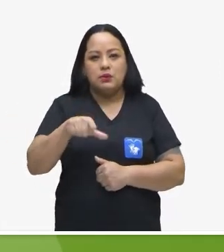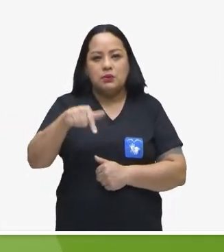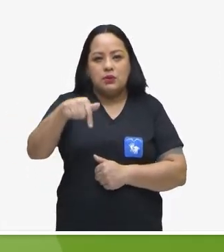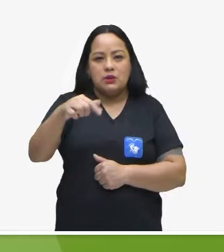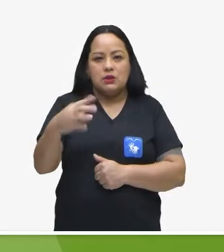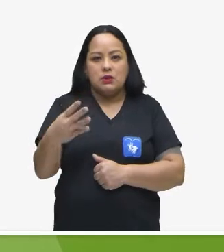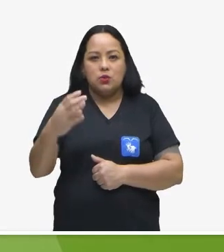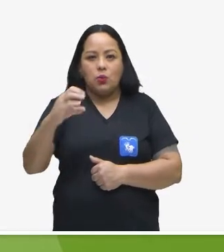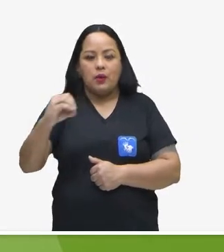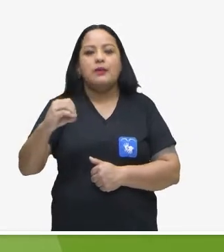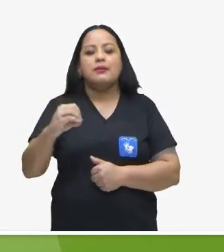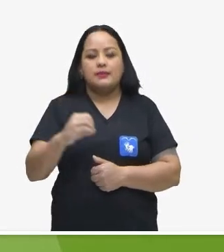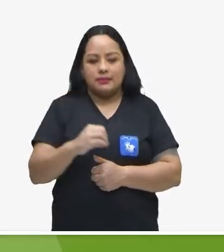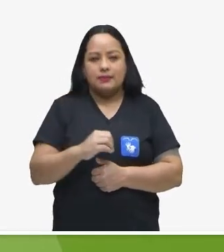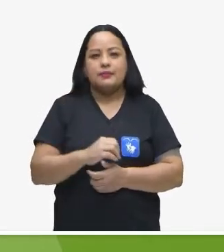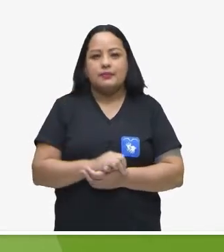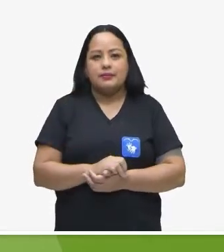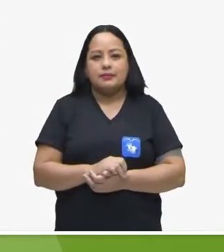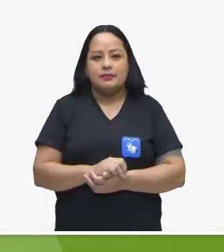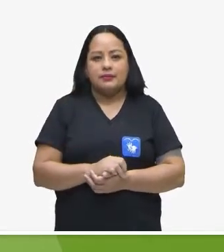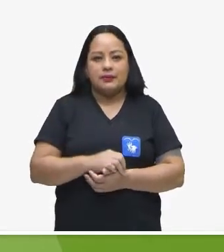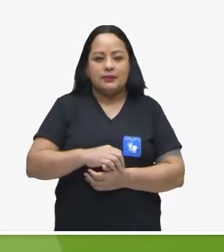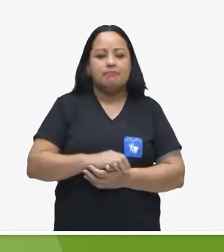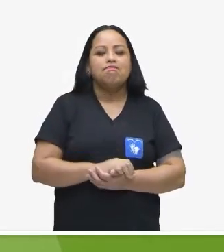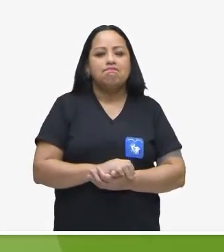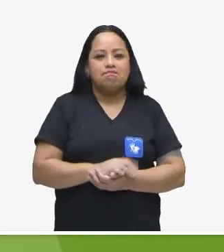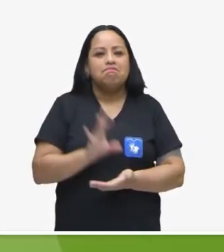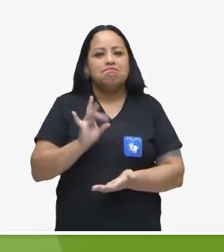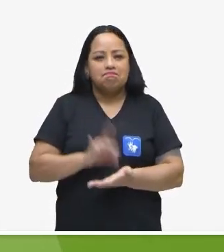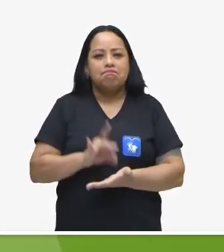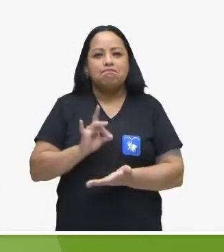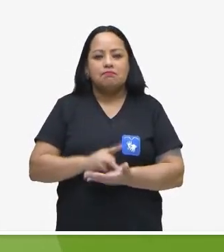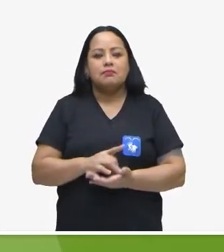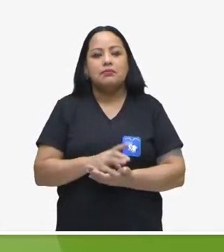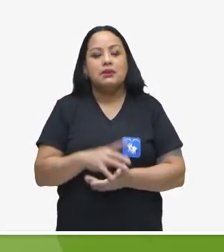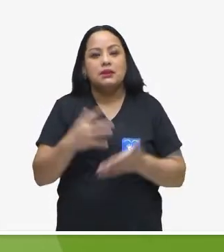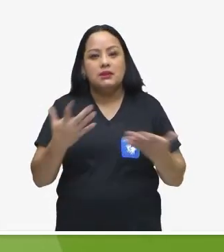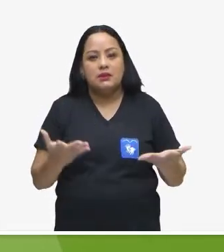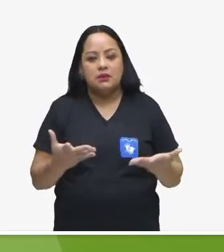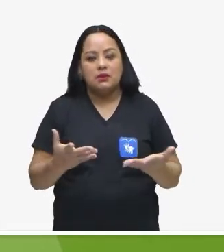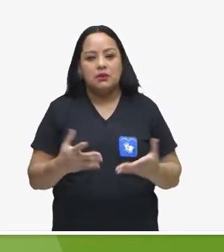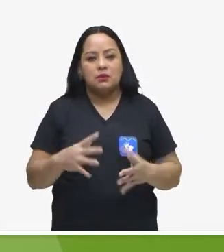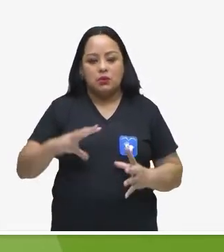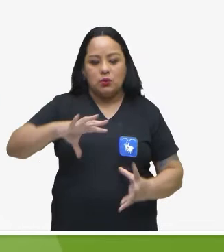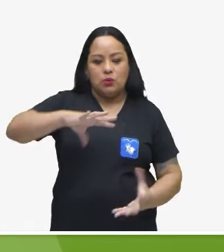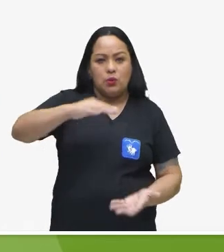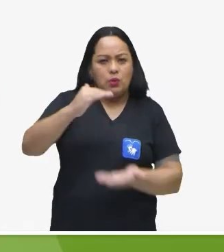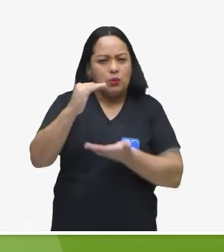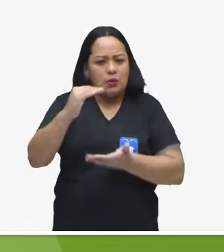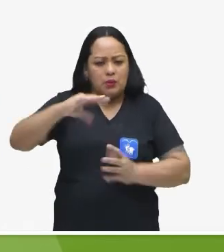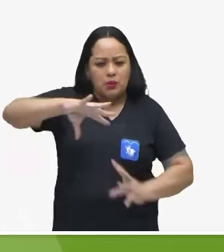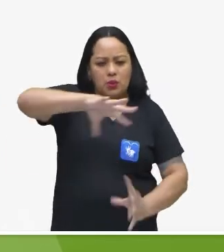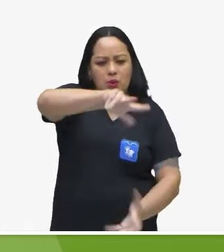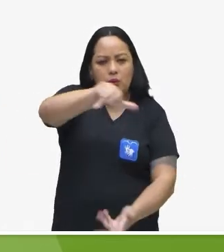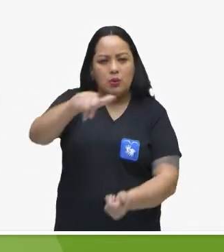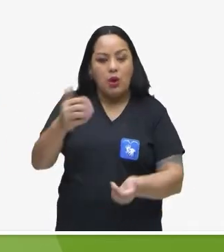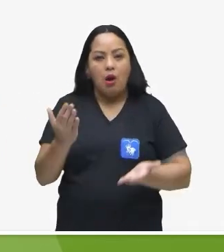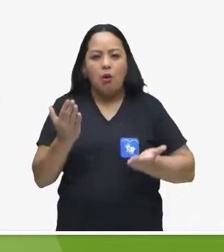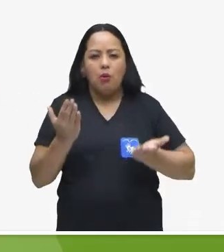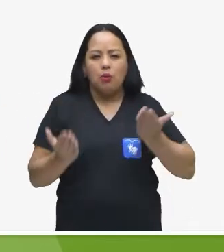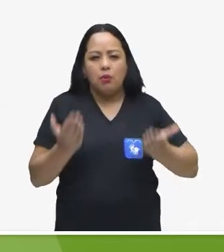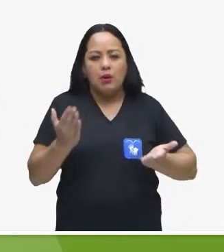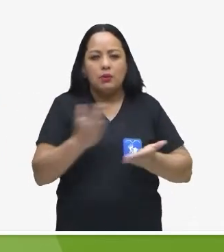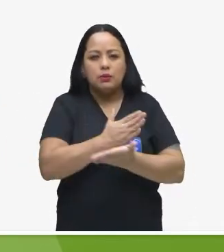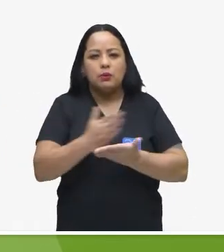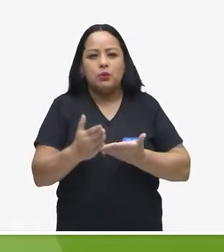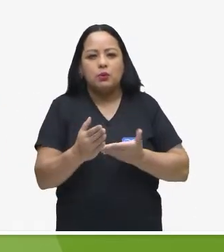12.740 quilômetros de diâmetro, ok? Então, esse é o tamanho do planeta Terra. E aí, comparando aqui no início com